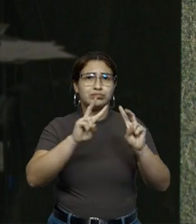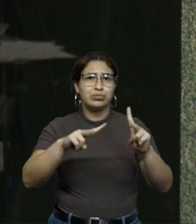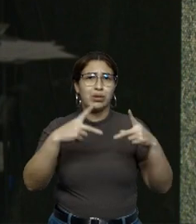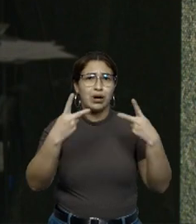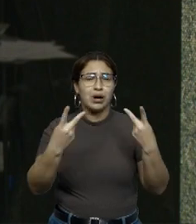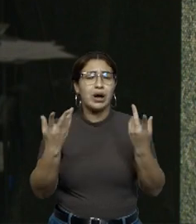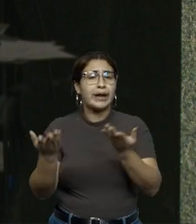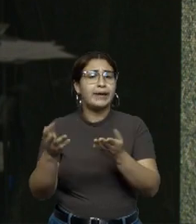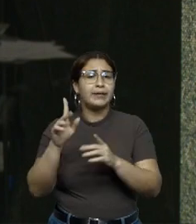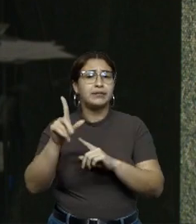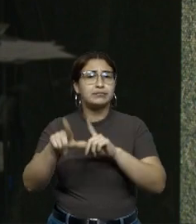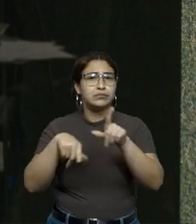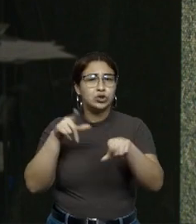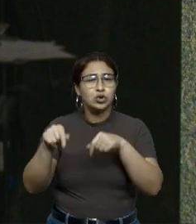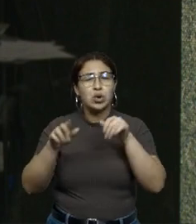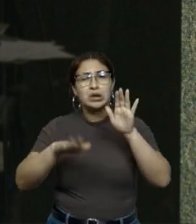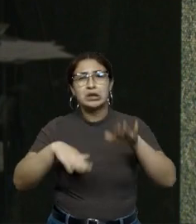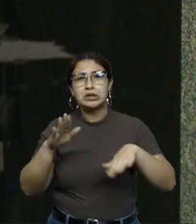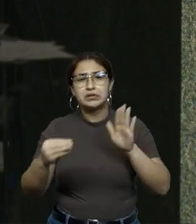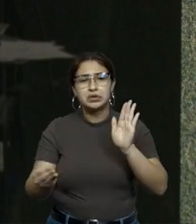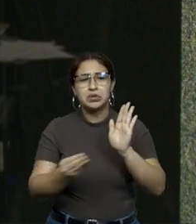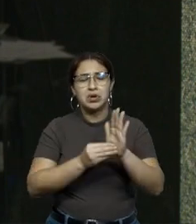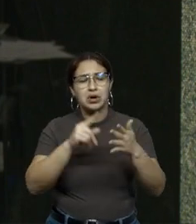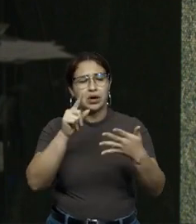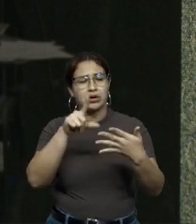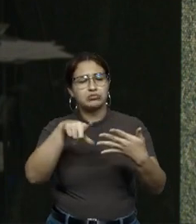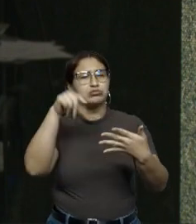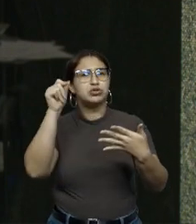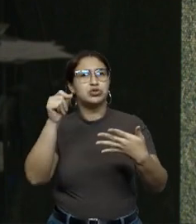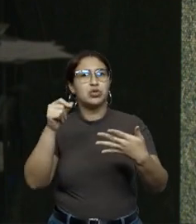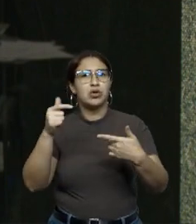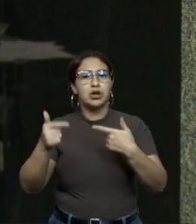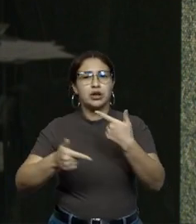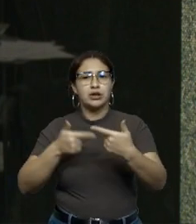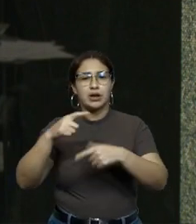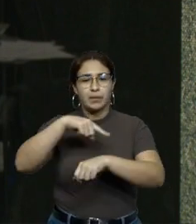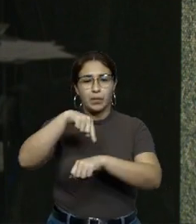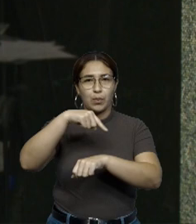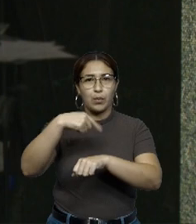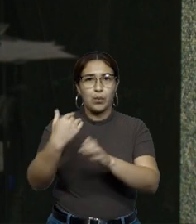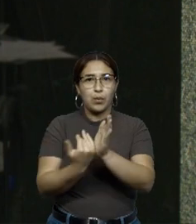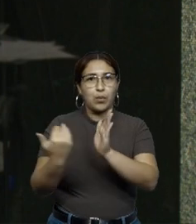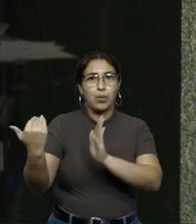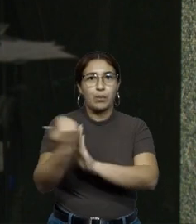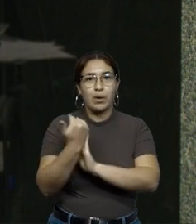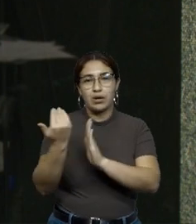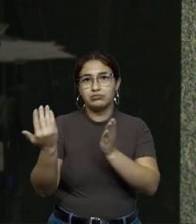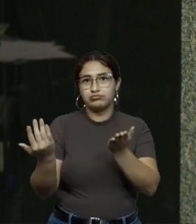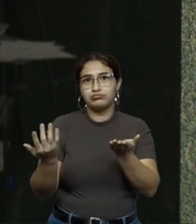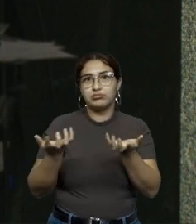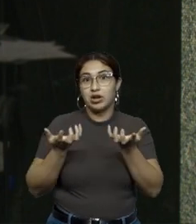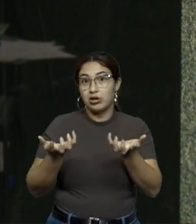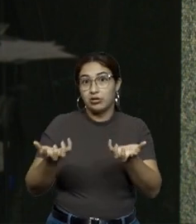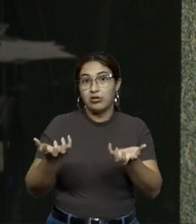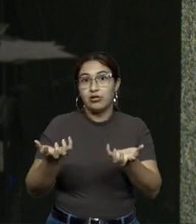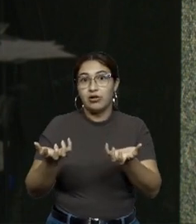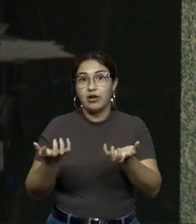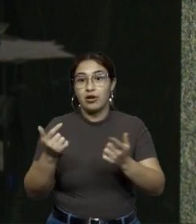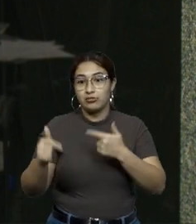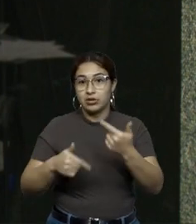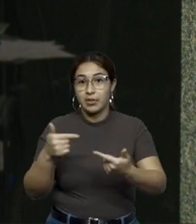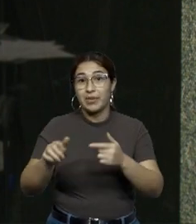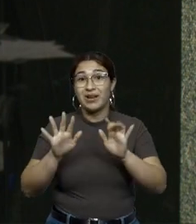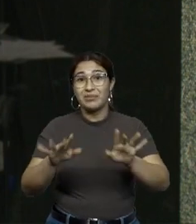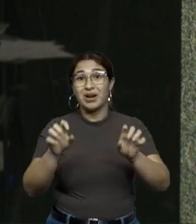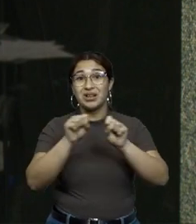a escolha e às vezes ele coloca uma opção que tem uma carga horária maior como o primeiro a posição que ele gostaria mais o sistema